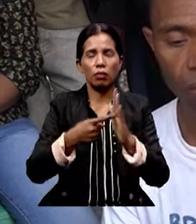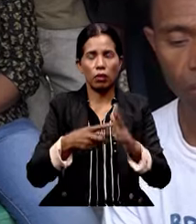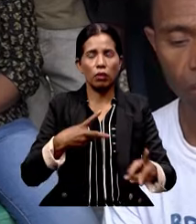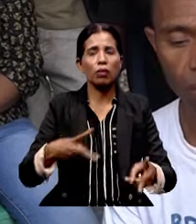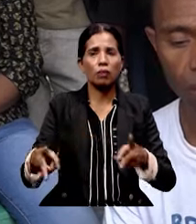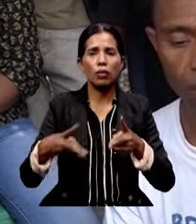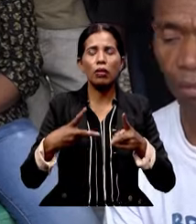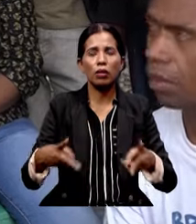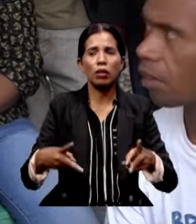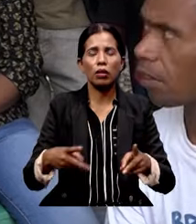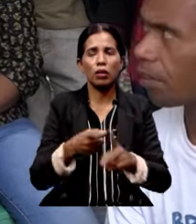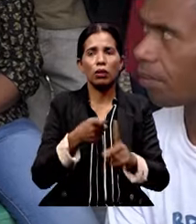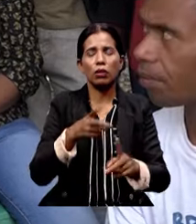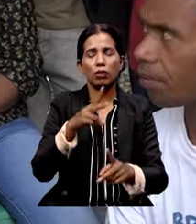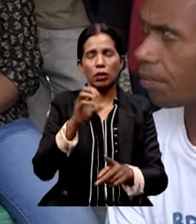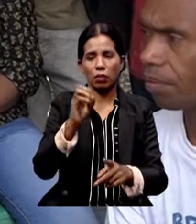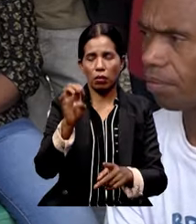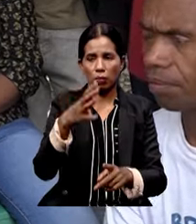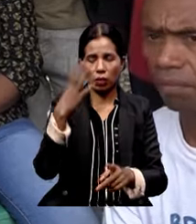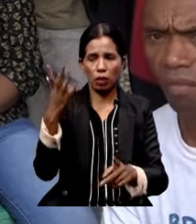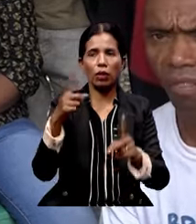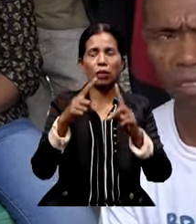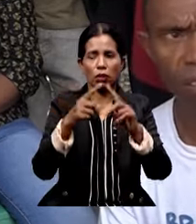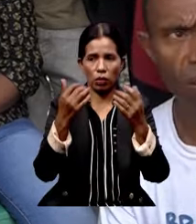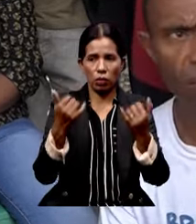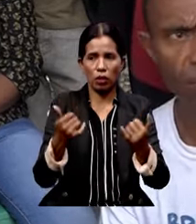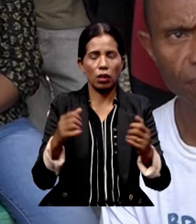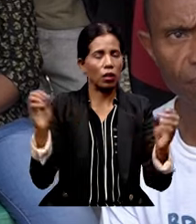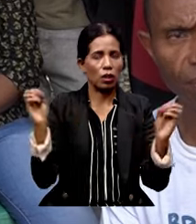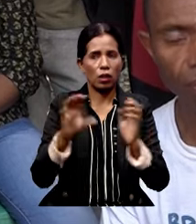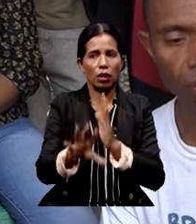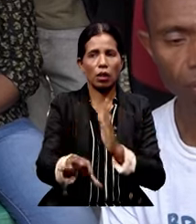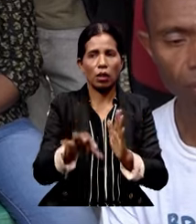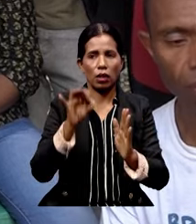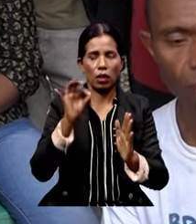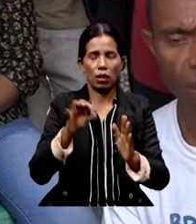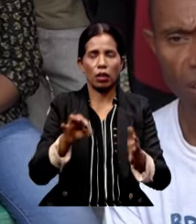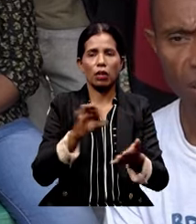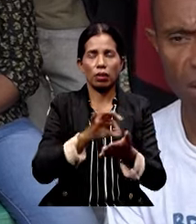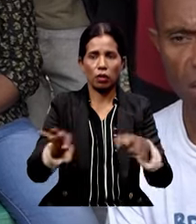husi 2014 to agora la hetan contrato.